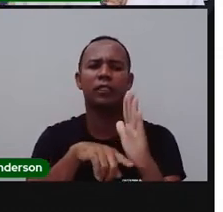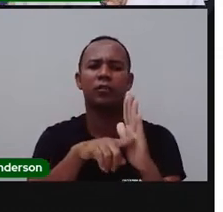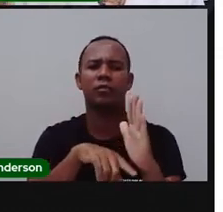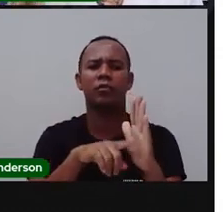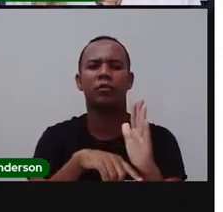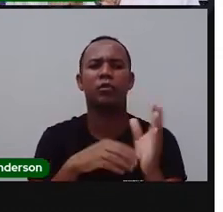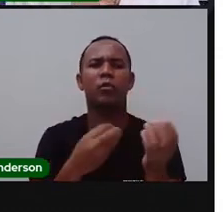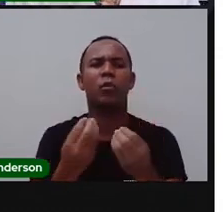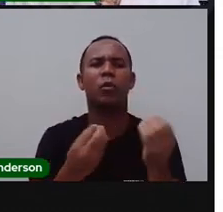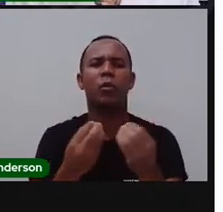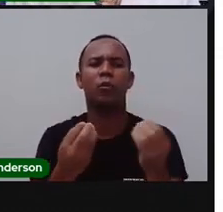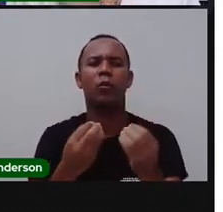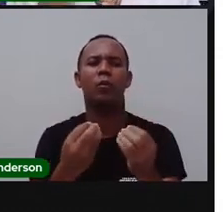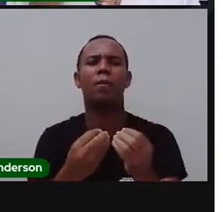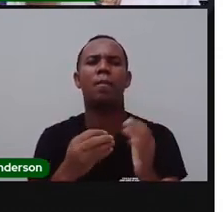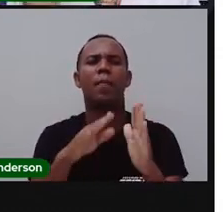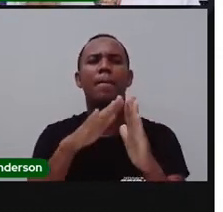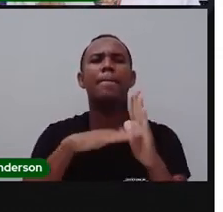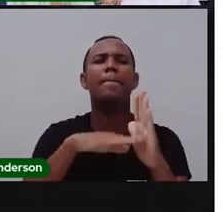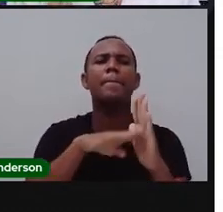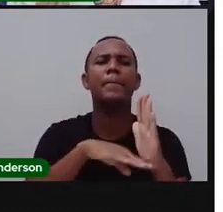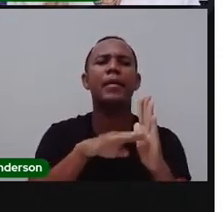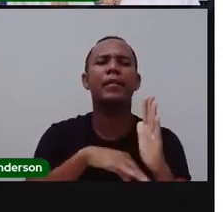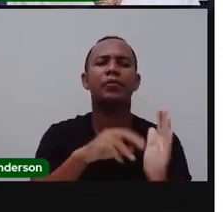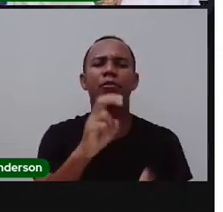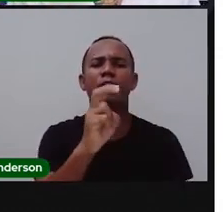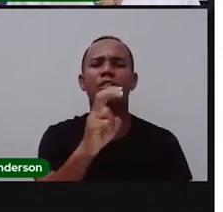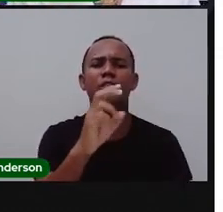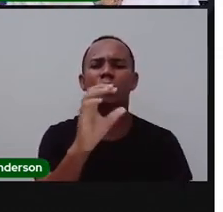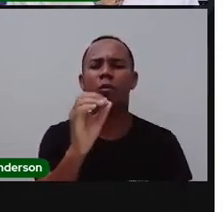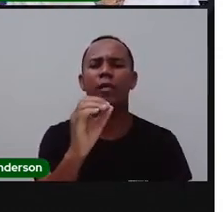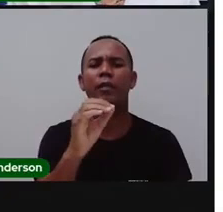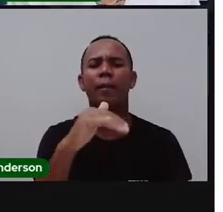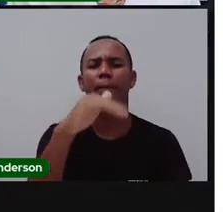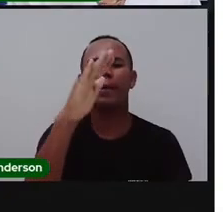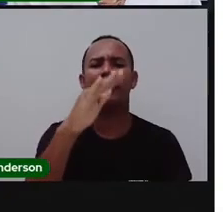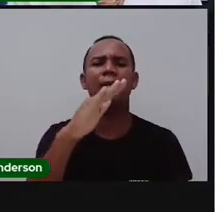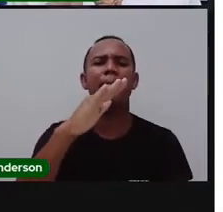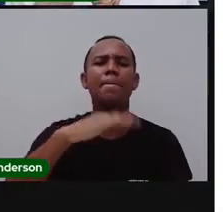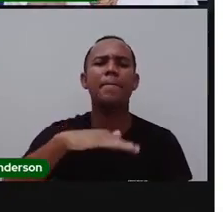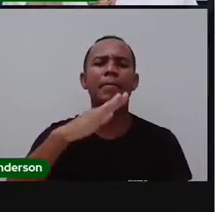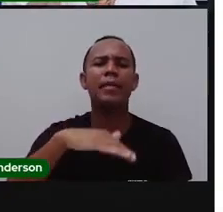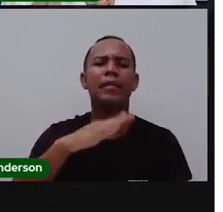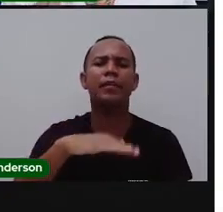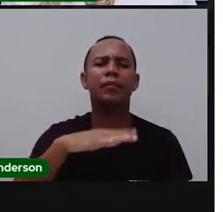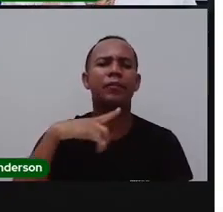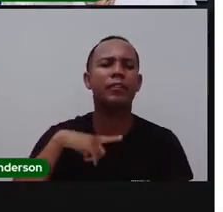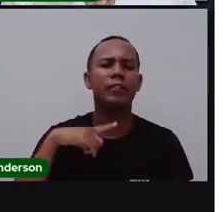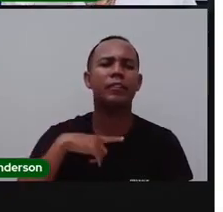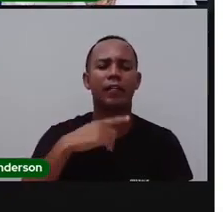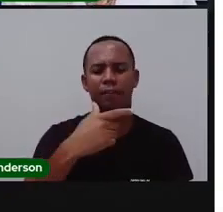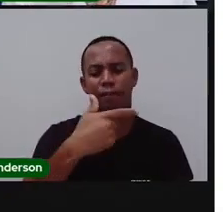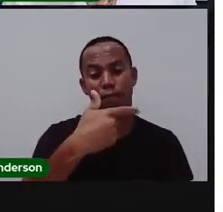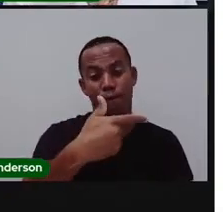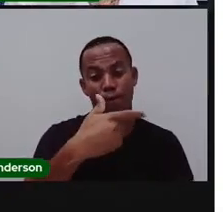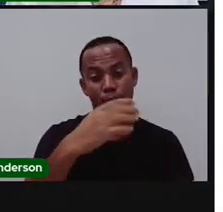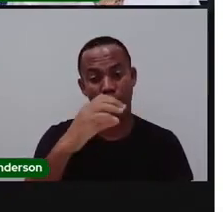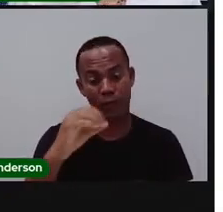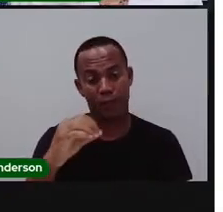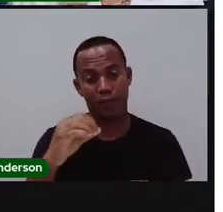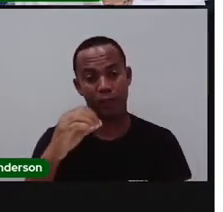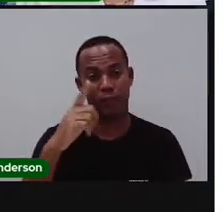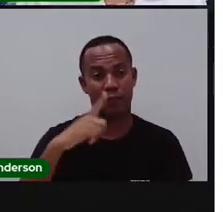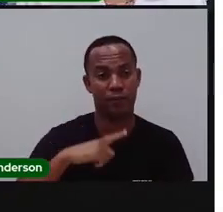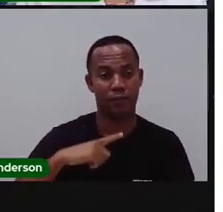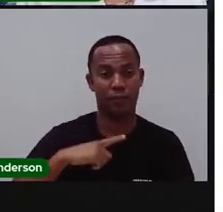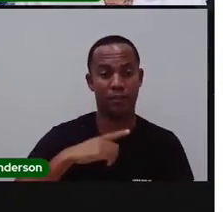menor. E quais são as notas que têm um valor menor do que 50 reais? Eu tenho uma nota de 20, eu tenho uma